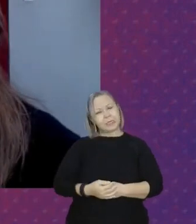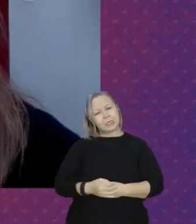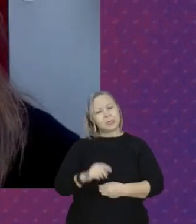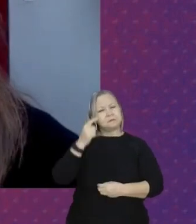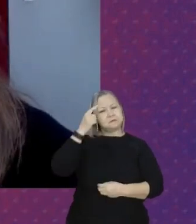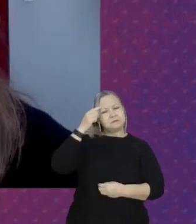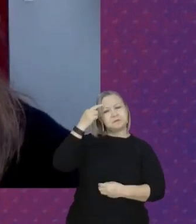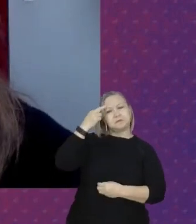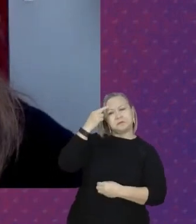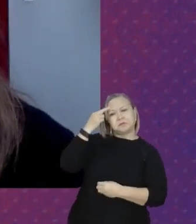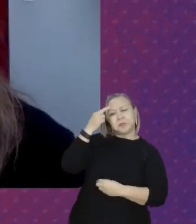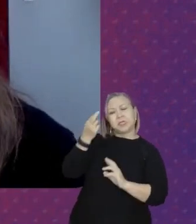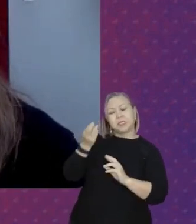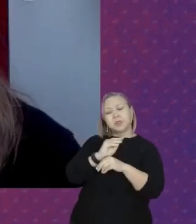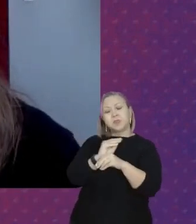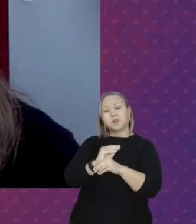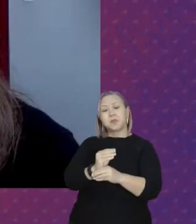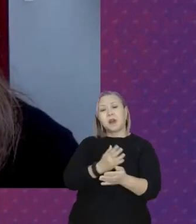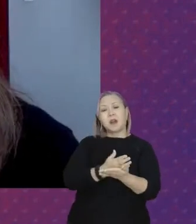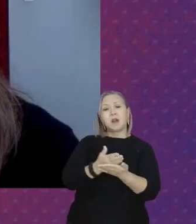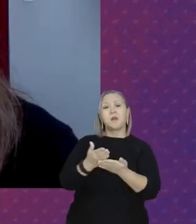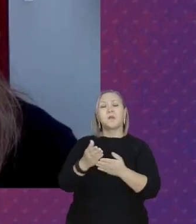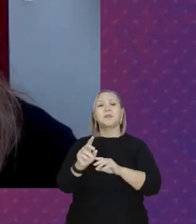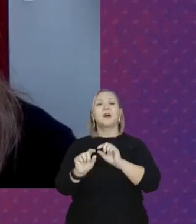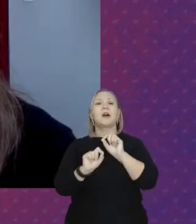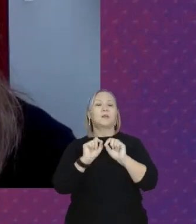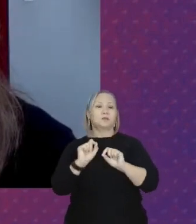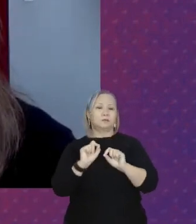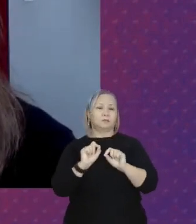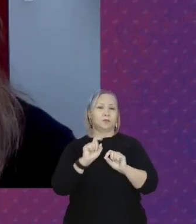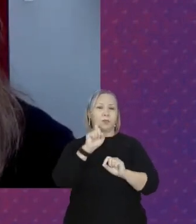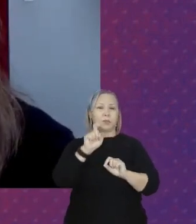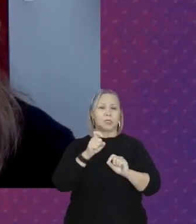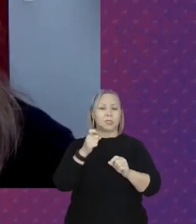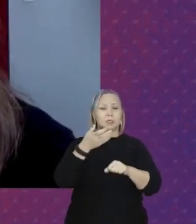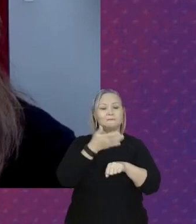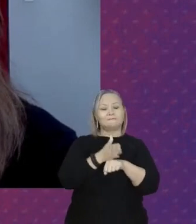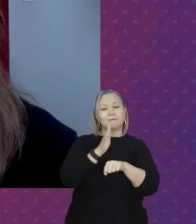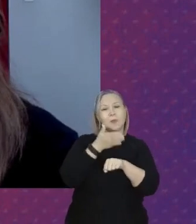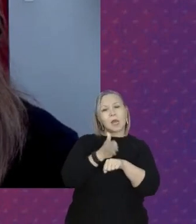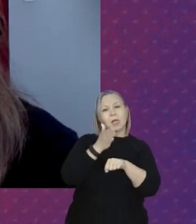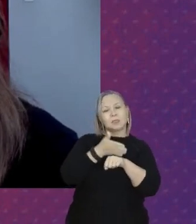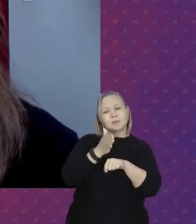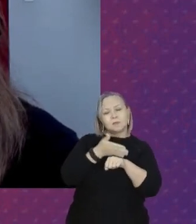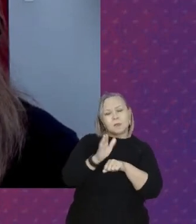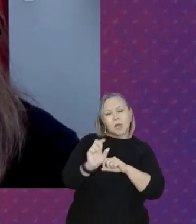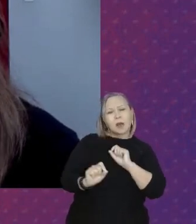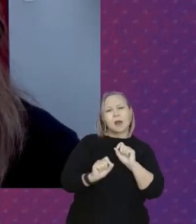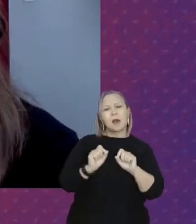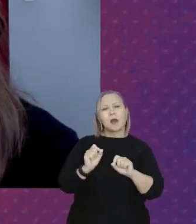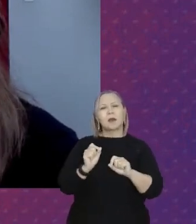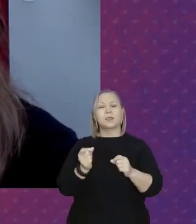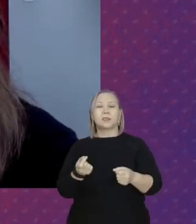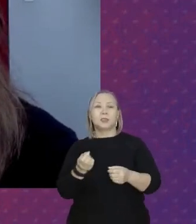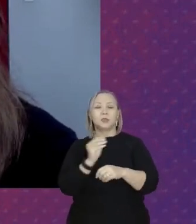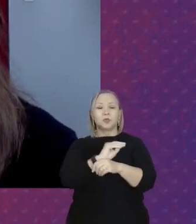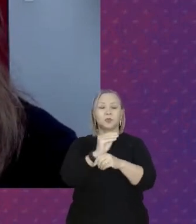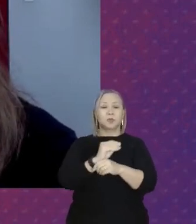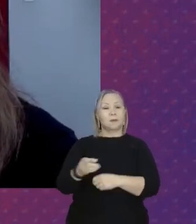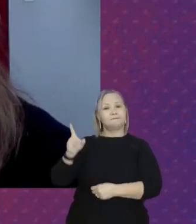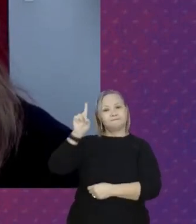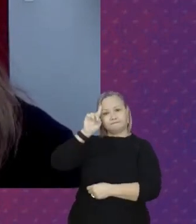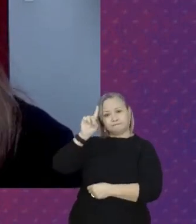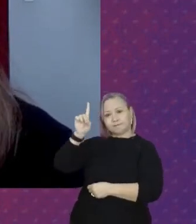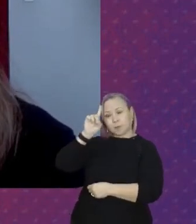assim no cuidado a partir do que são as práticas de cuidado no cotidiano, né? A